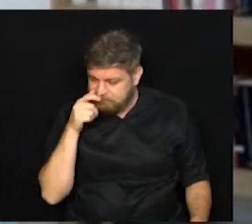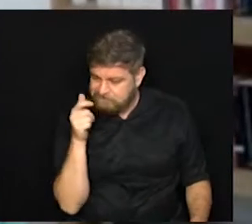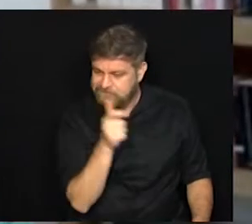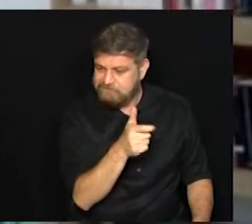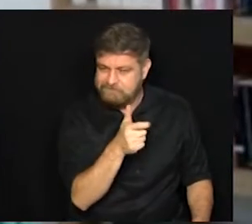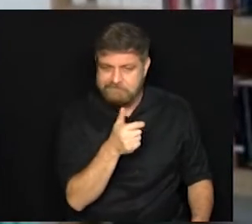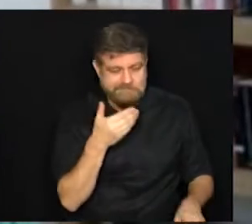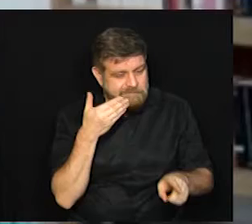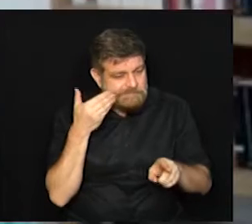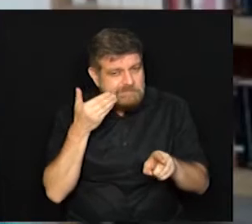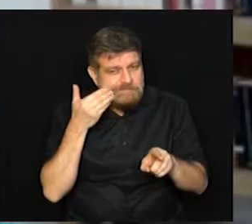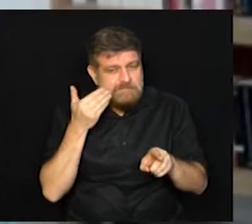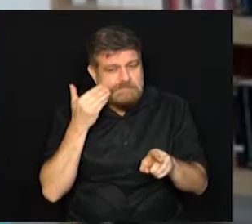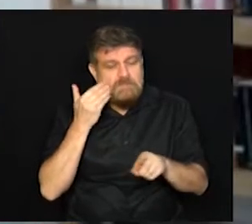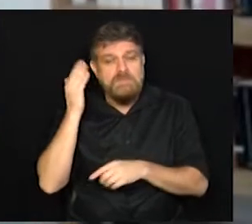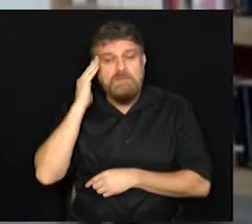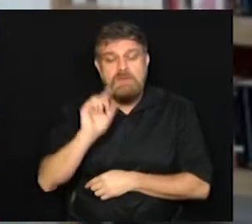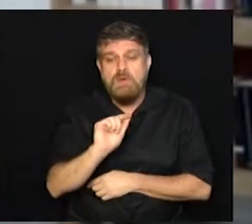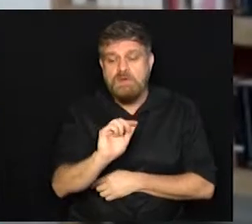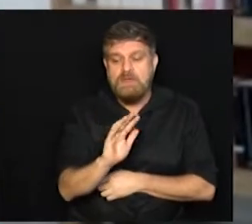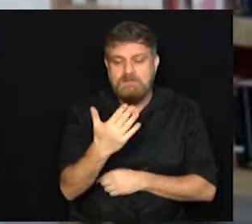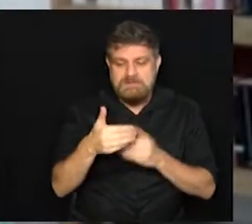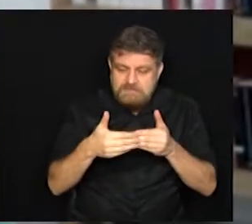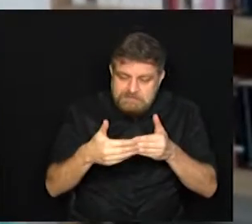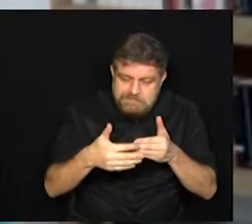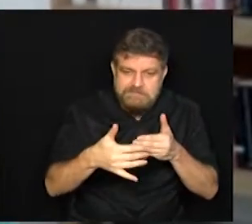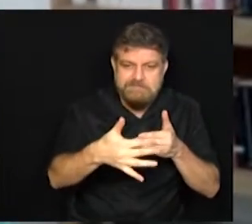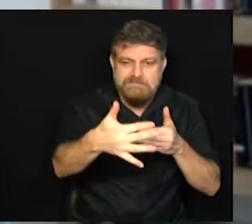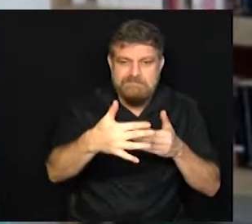para ver a continuidade da reunião, então